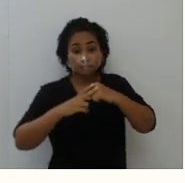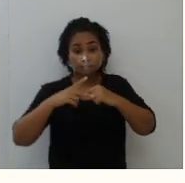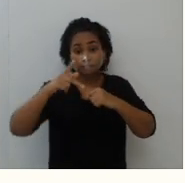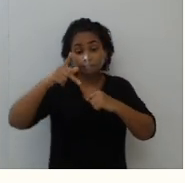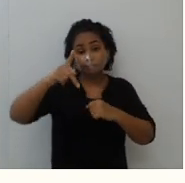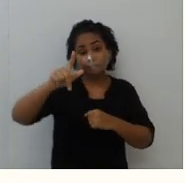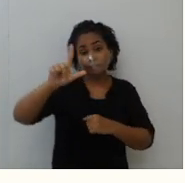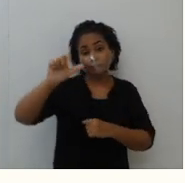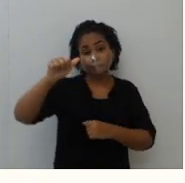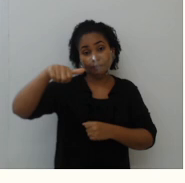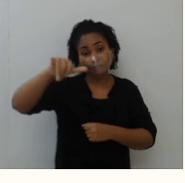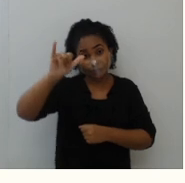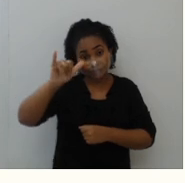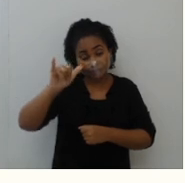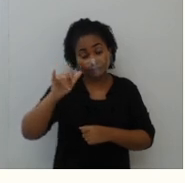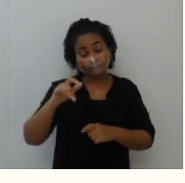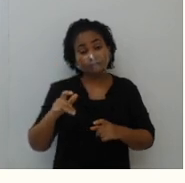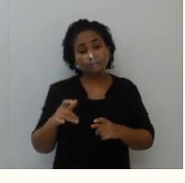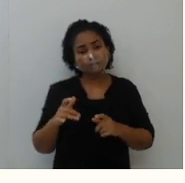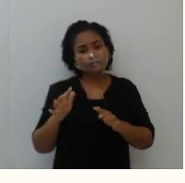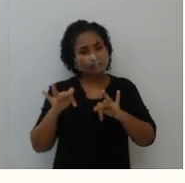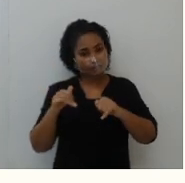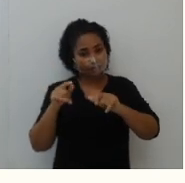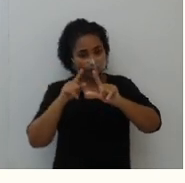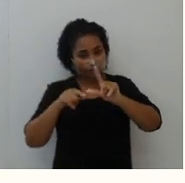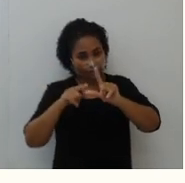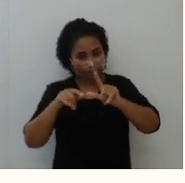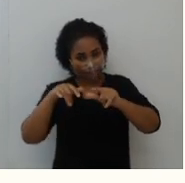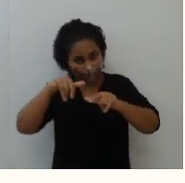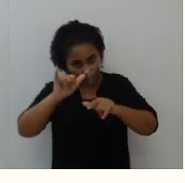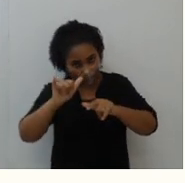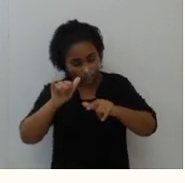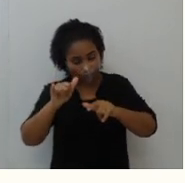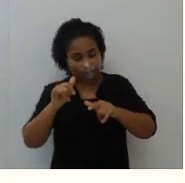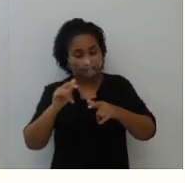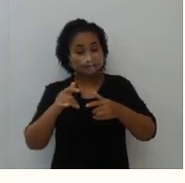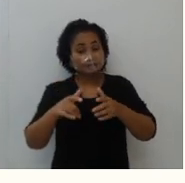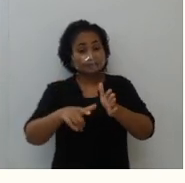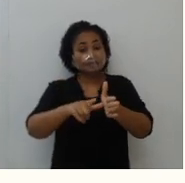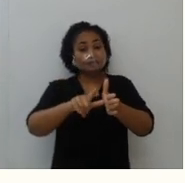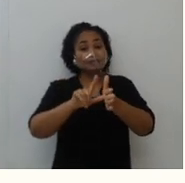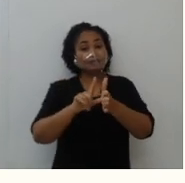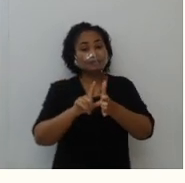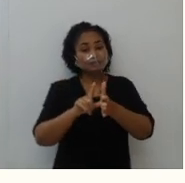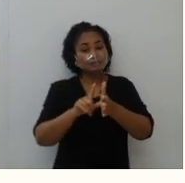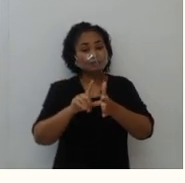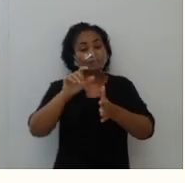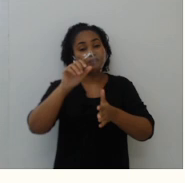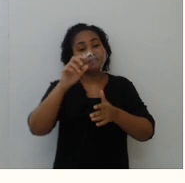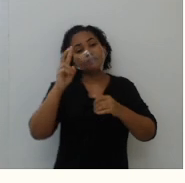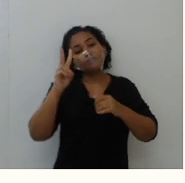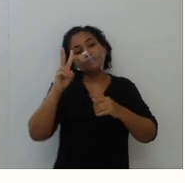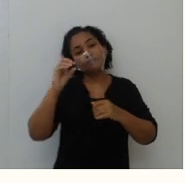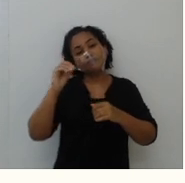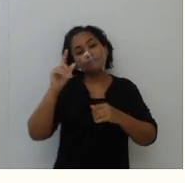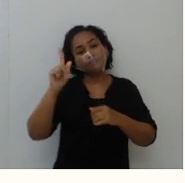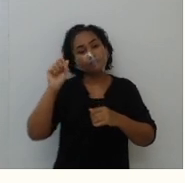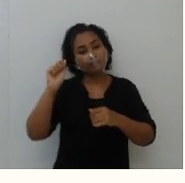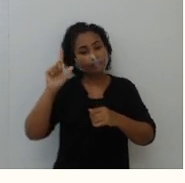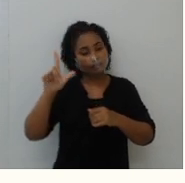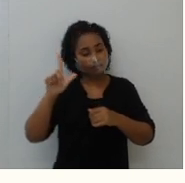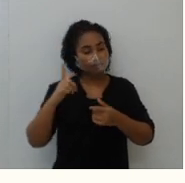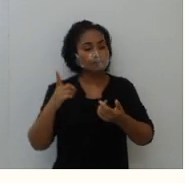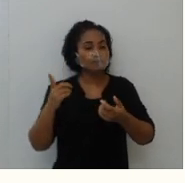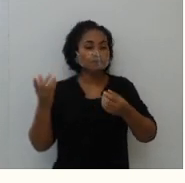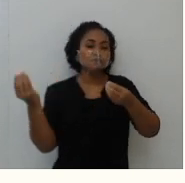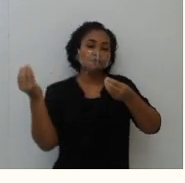com Y. Mas veja, play, nesse caso, antes do Y vem uma vogal. Então, vai para a regra geral